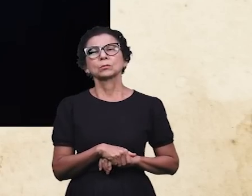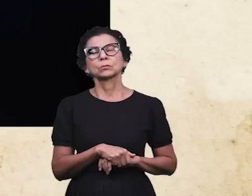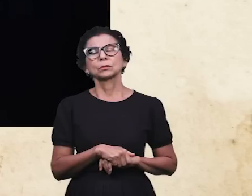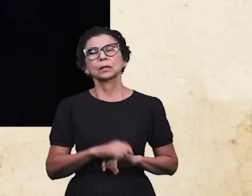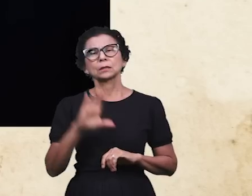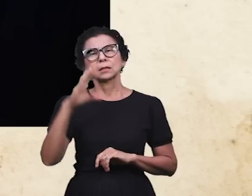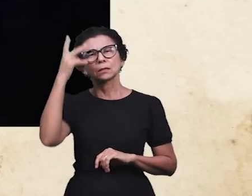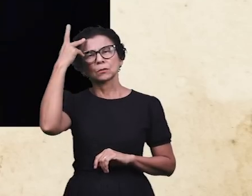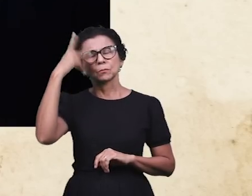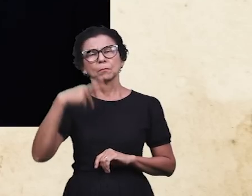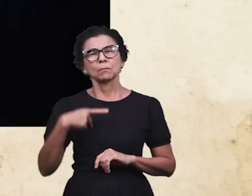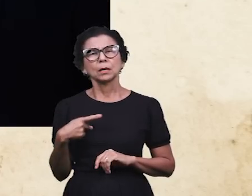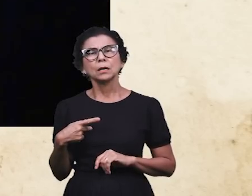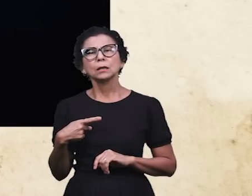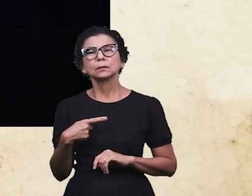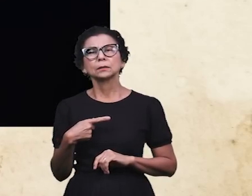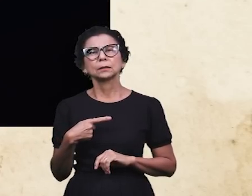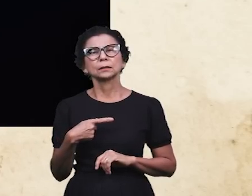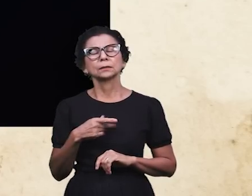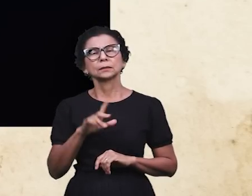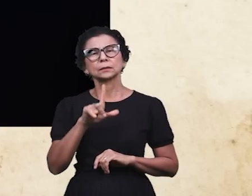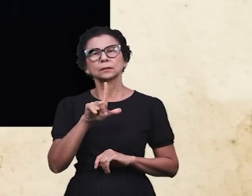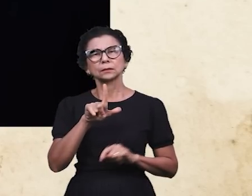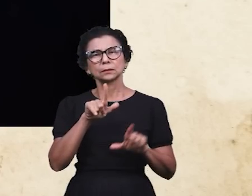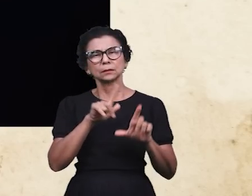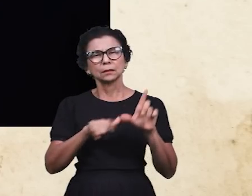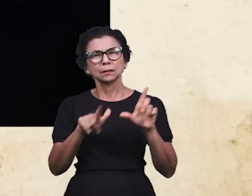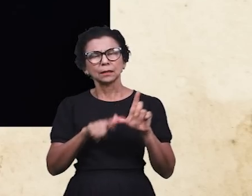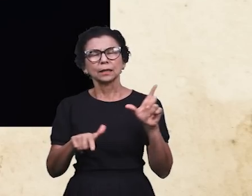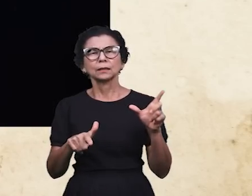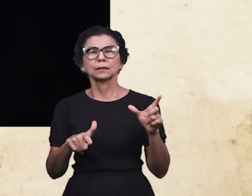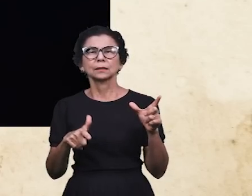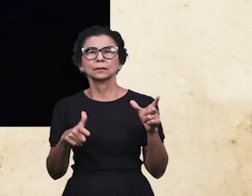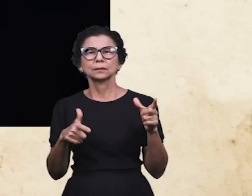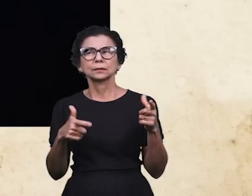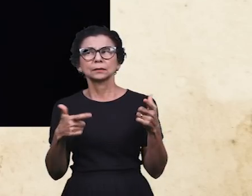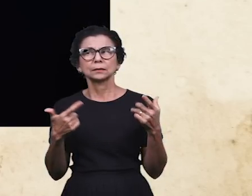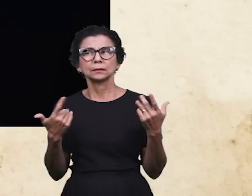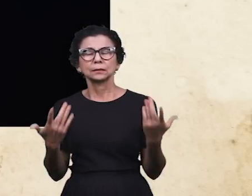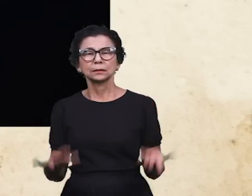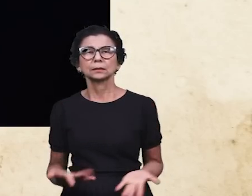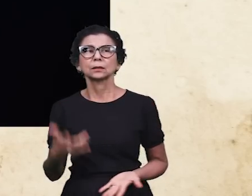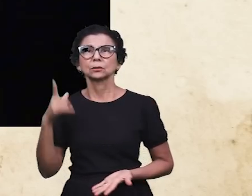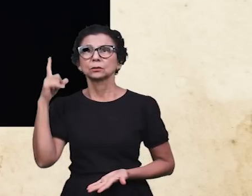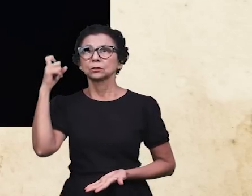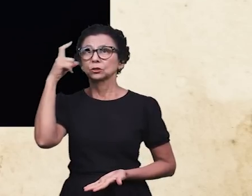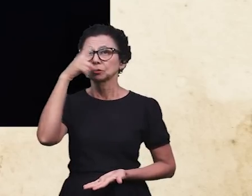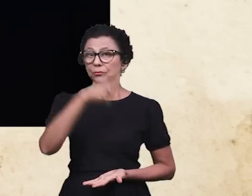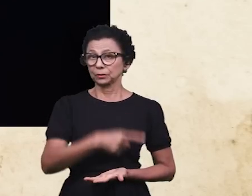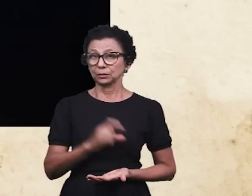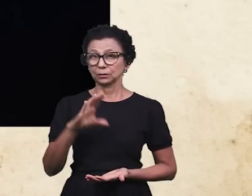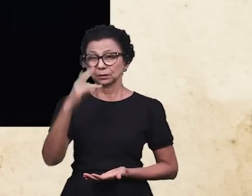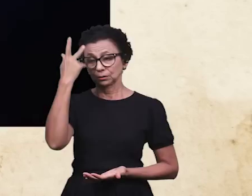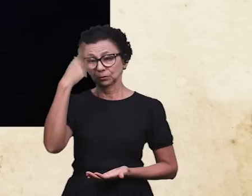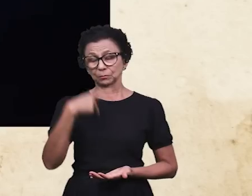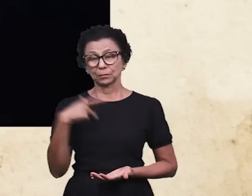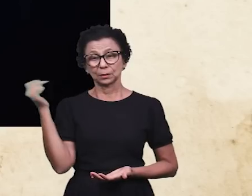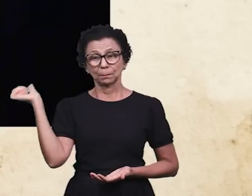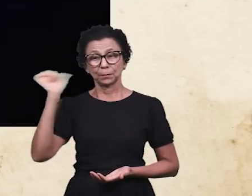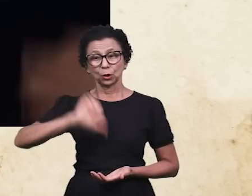e tudo mais. Então, se a universidade é um local difícil, quando entra na parte das ciências humanas é pior